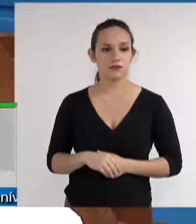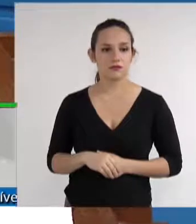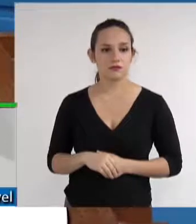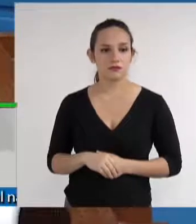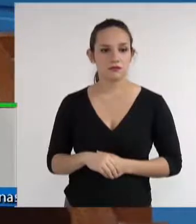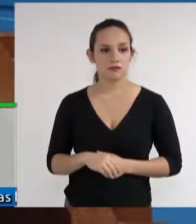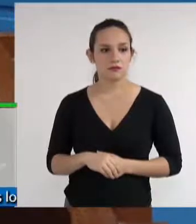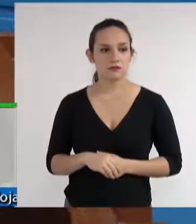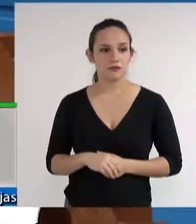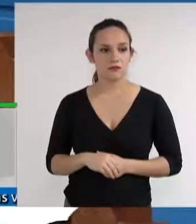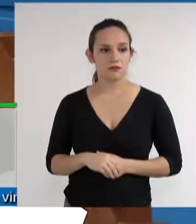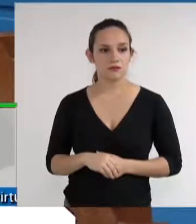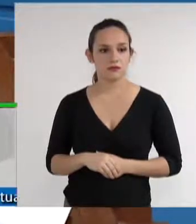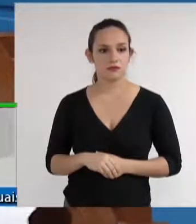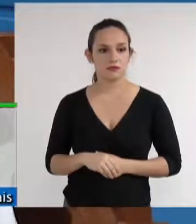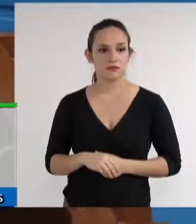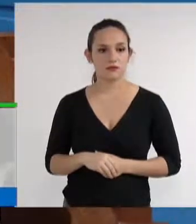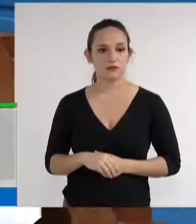apresentamos